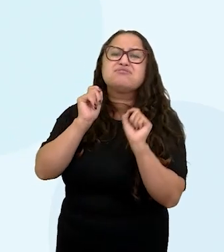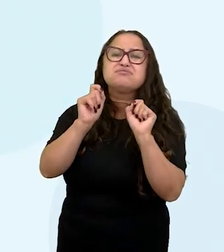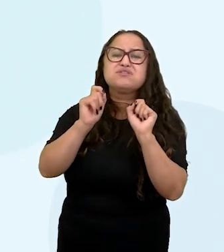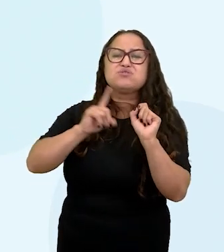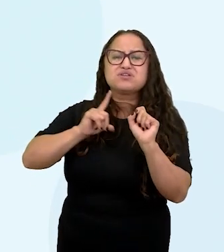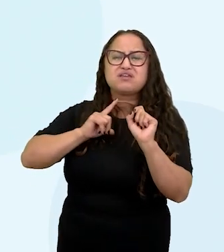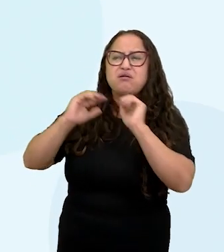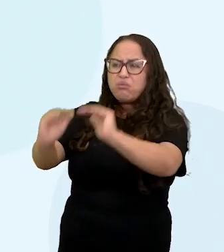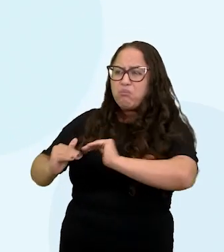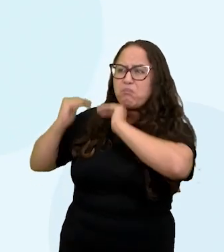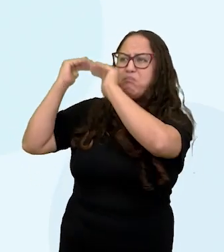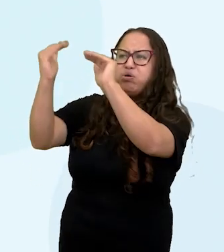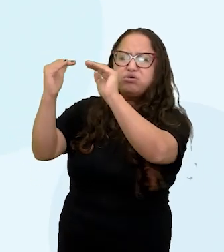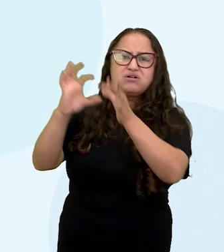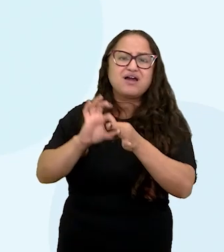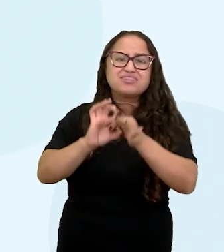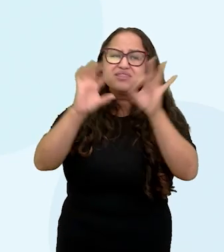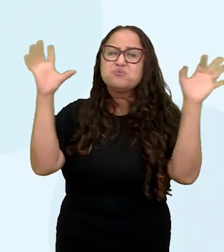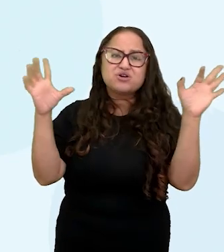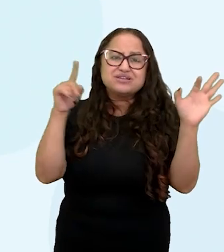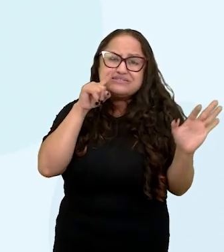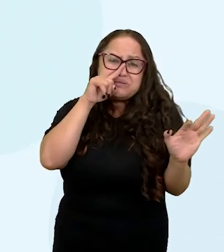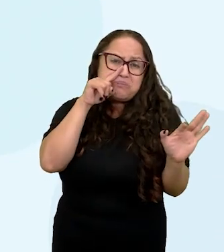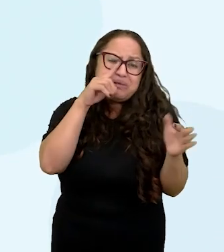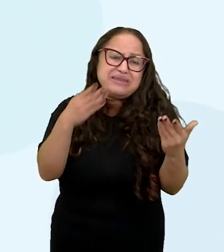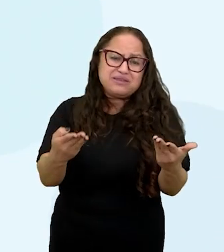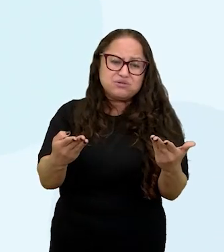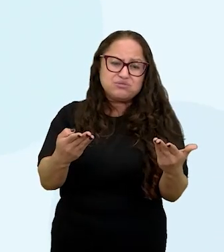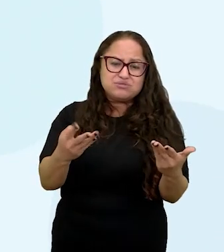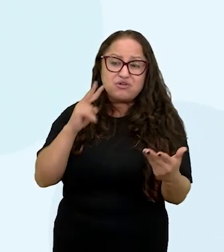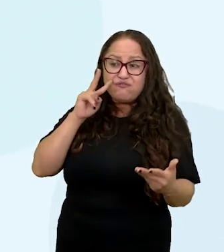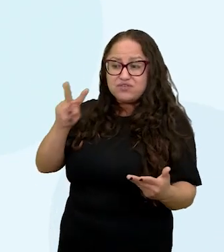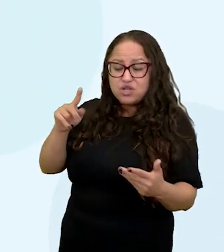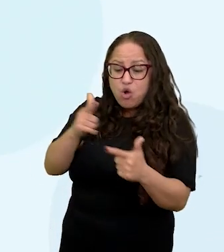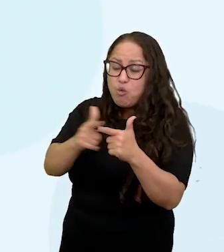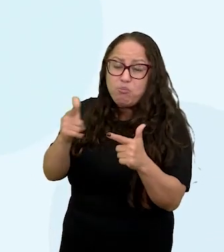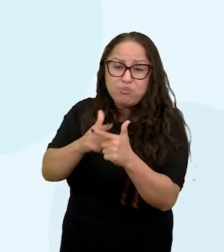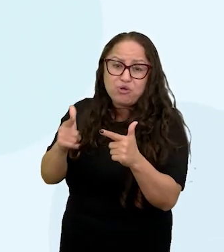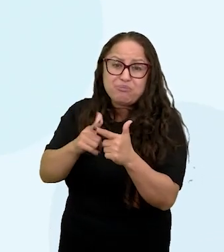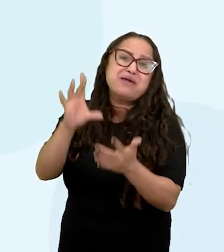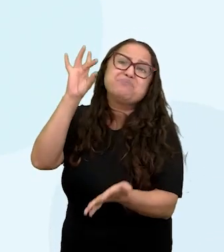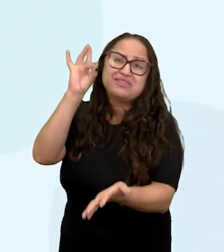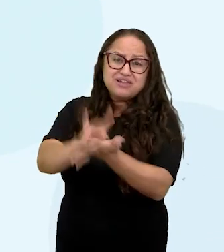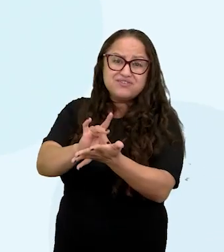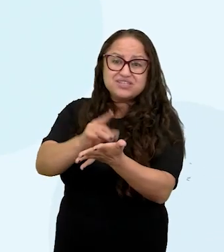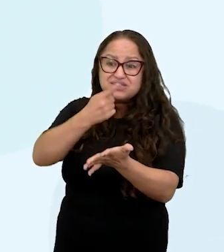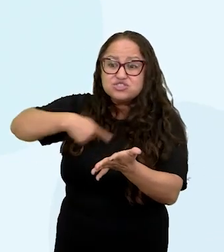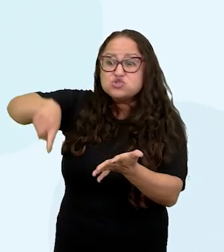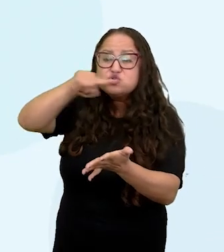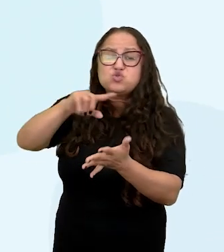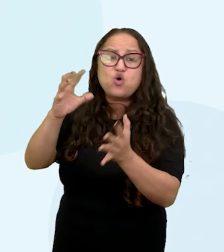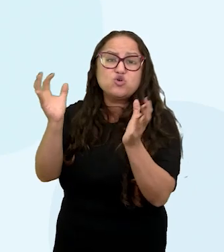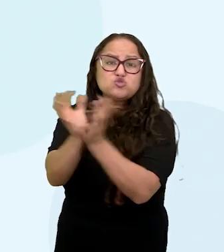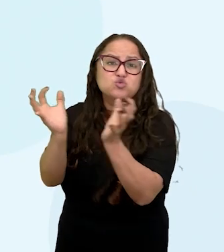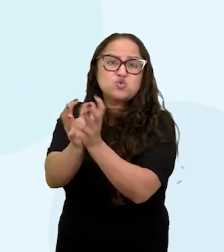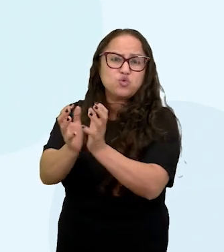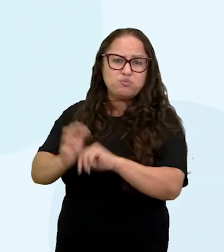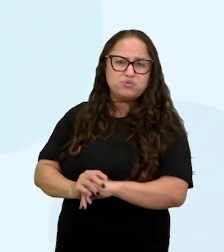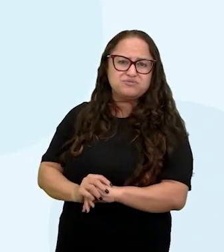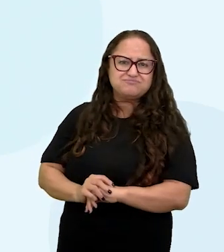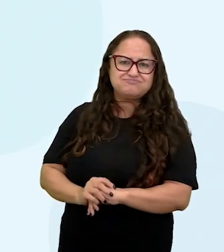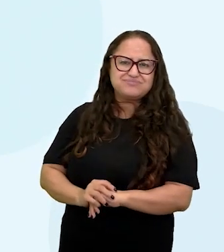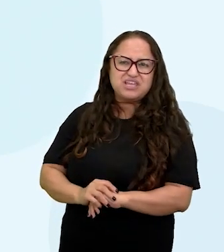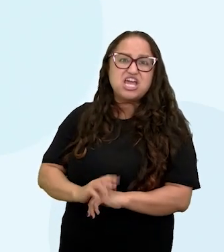de colocar a democracia em risco. Então, a gente, ao invés de olhar e falar assim, o problema, na verdade, ainda está na nossa organização, a gente acha que assim,